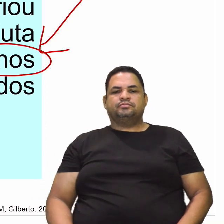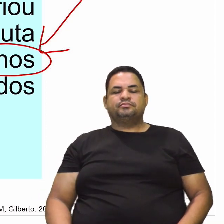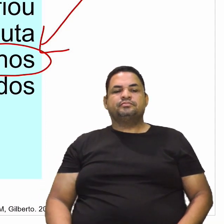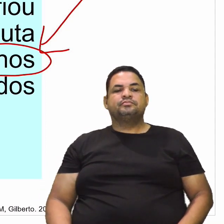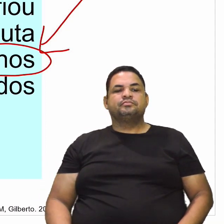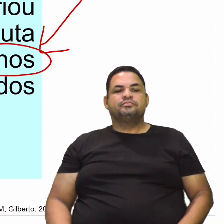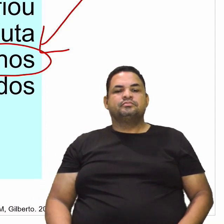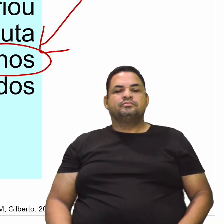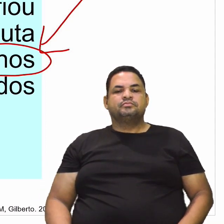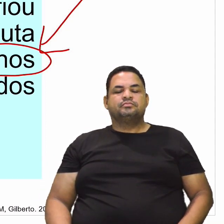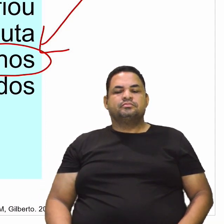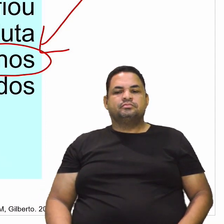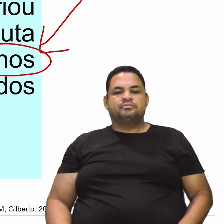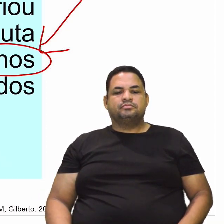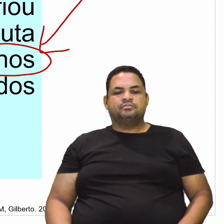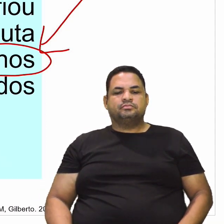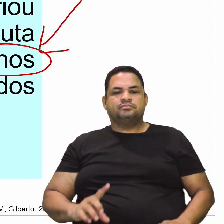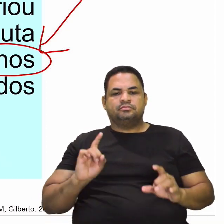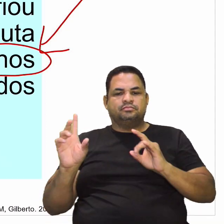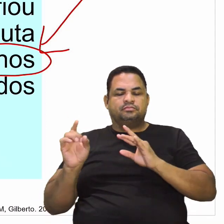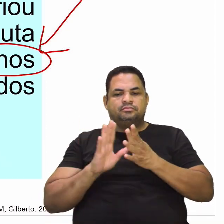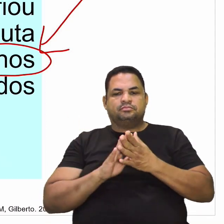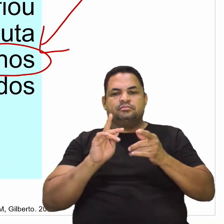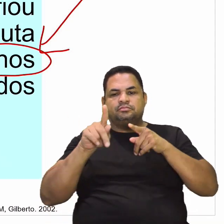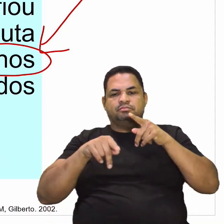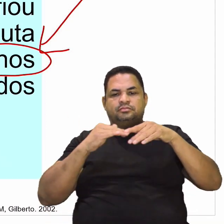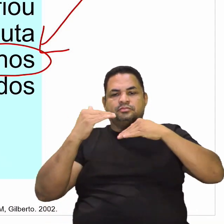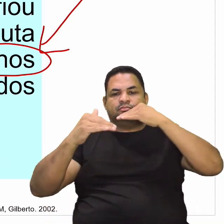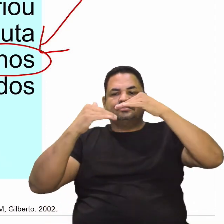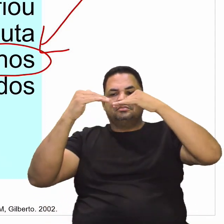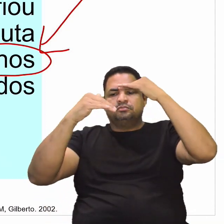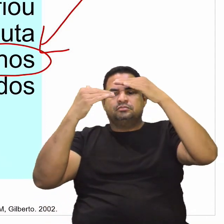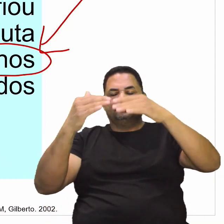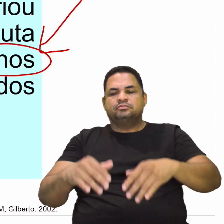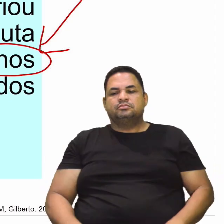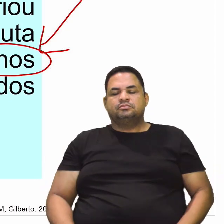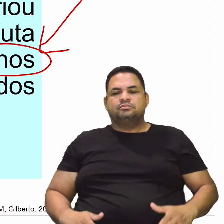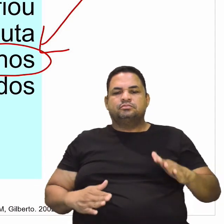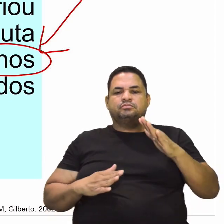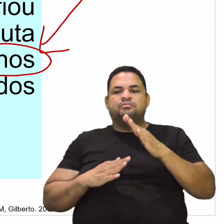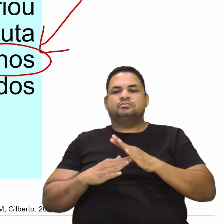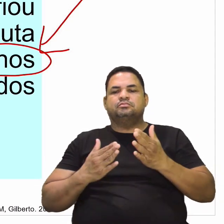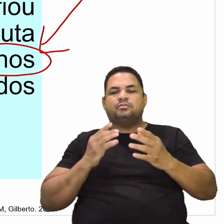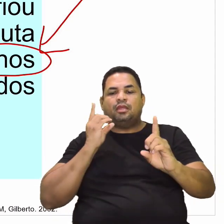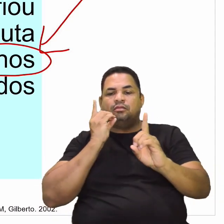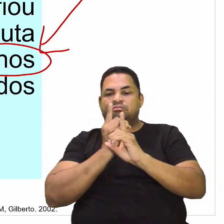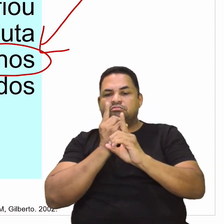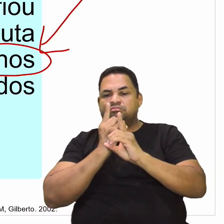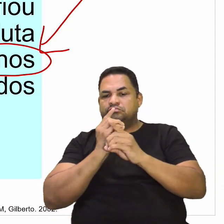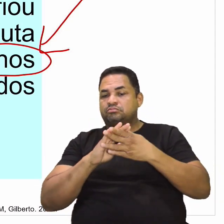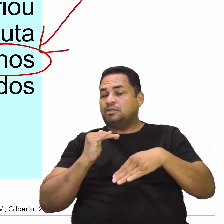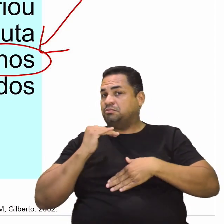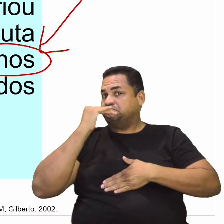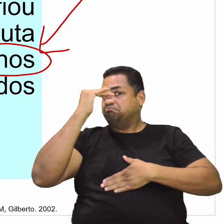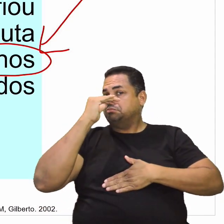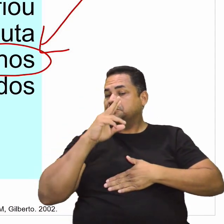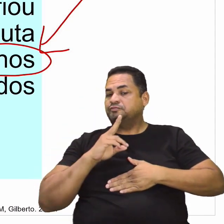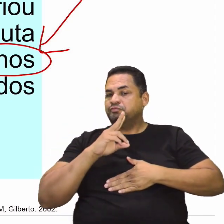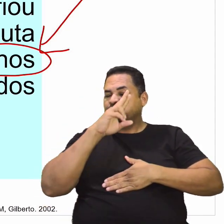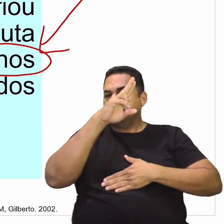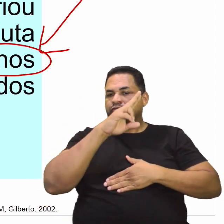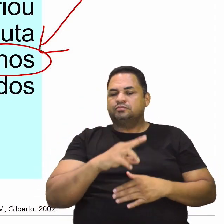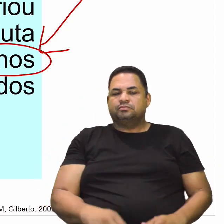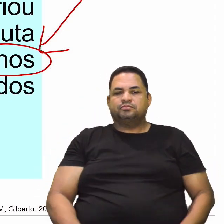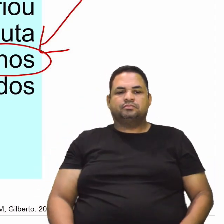coisa, né? Eu falei para vocês, cada povo vai se evoluindo até que ele vai encontrar alguém mais poderoso que ele.